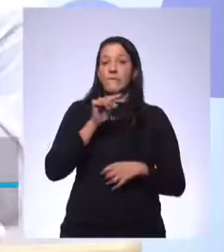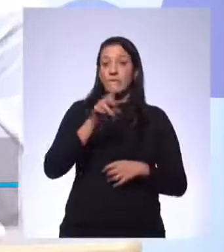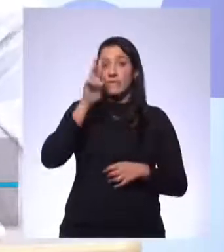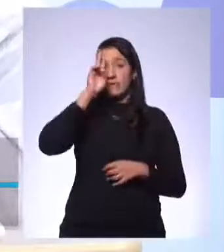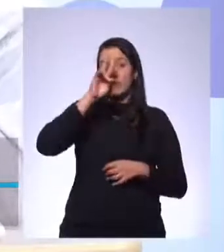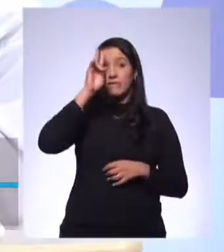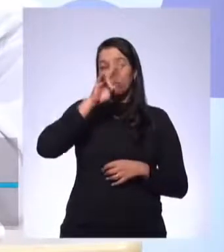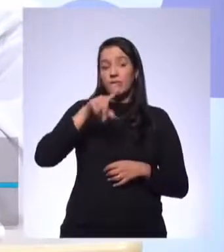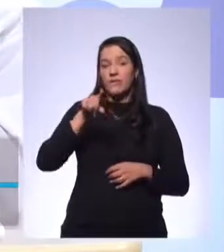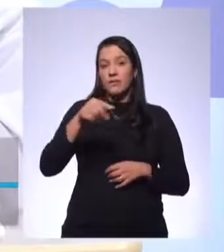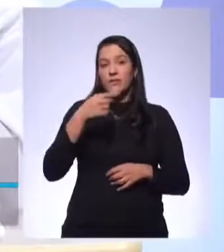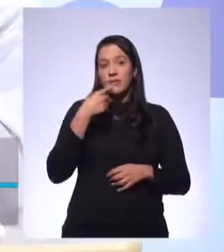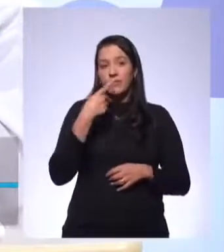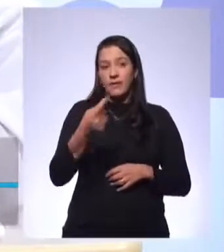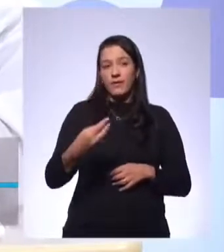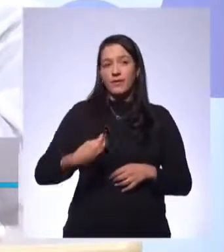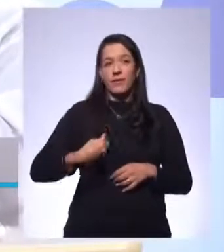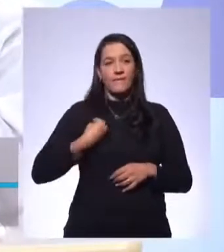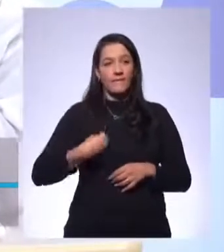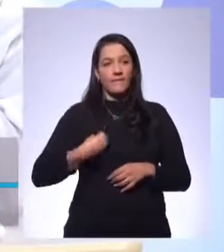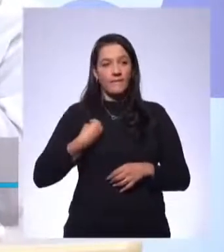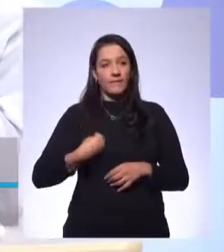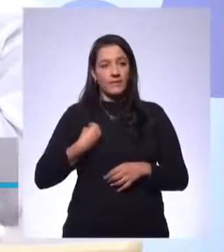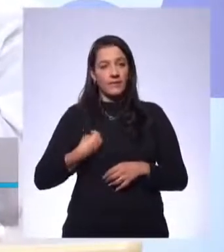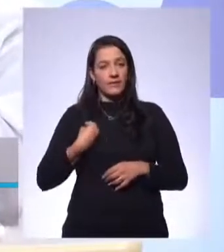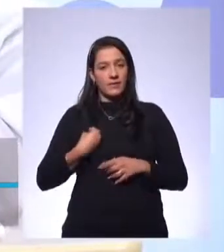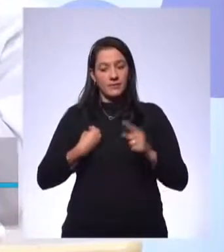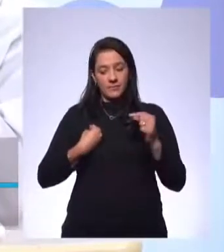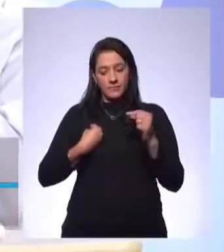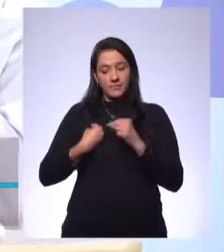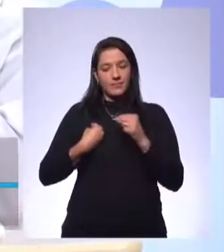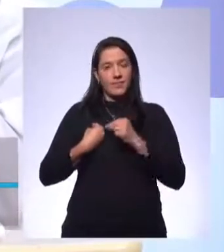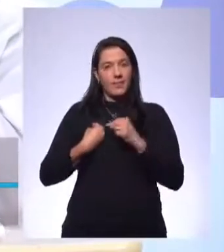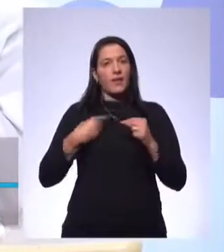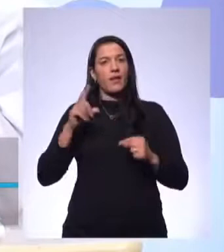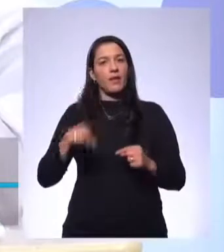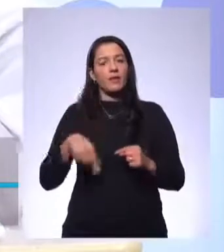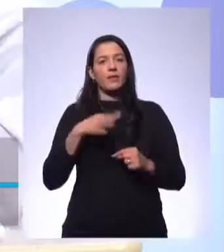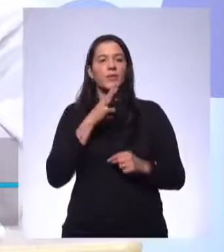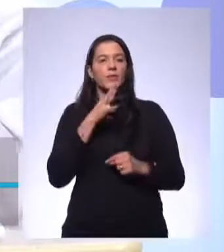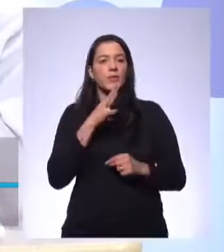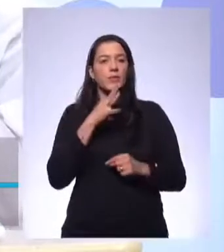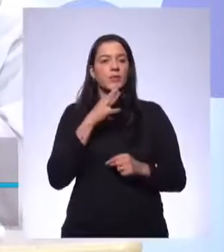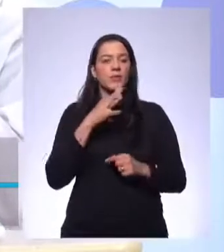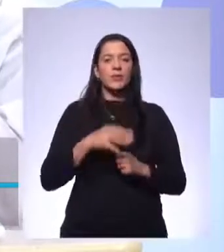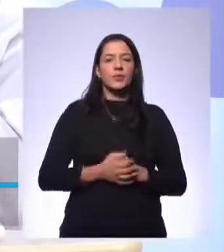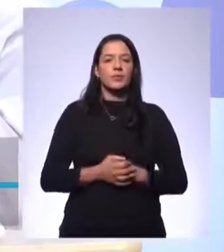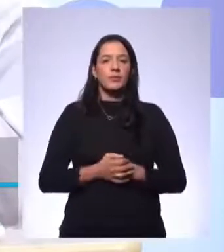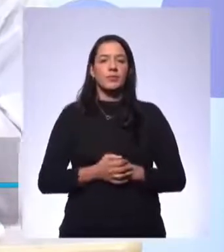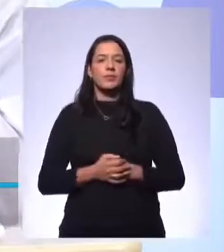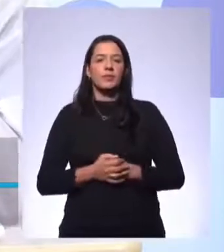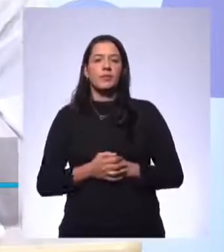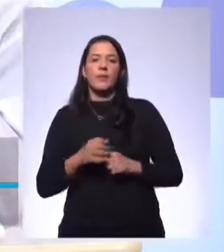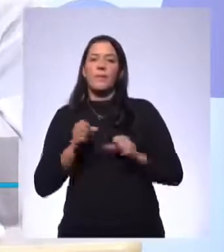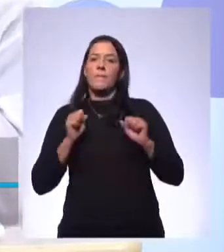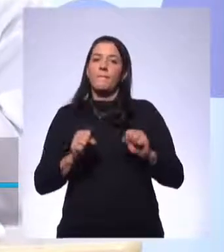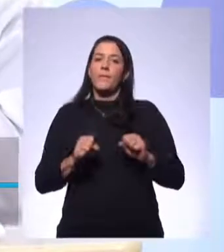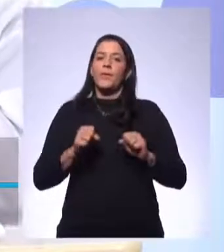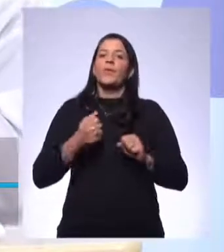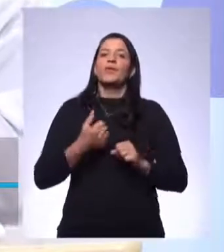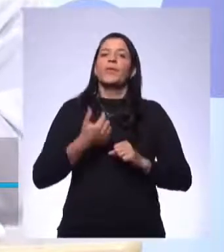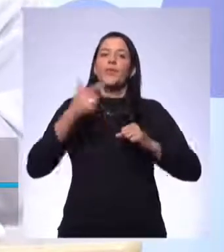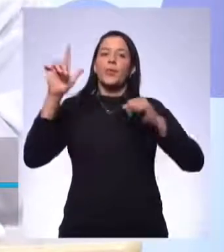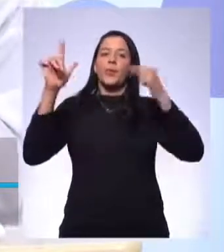falam aqui de vida, é vida como nós conhecemos. Tá? Então pode ser, né, ainda não há prova, mas pode ser que